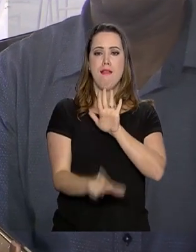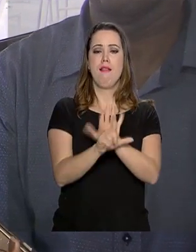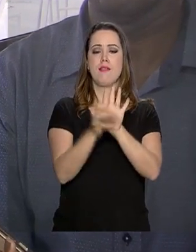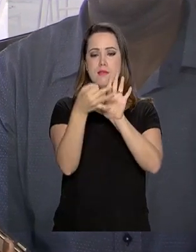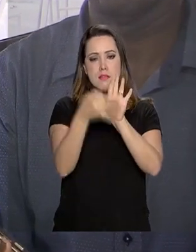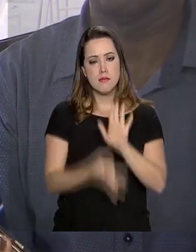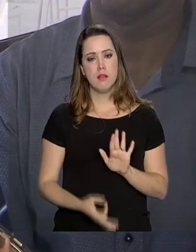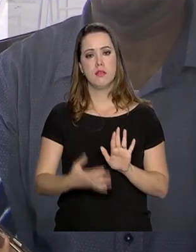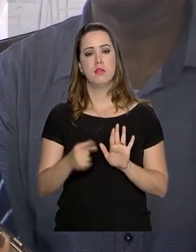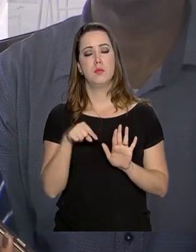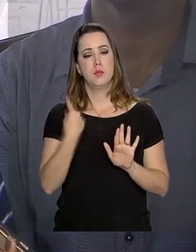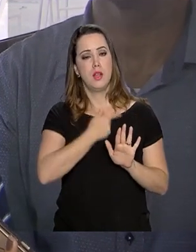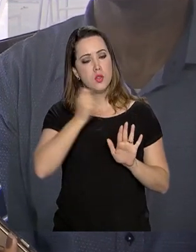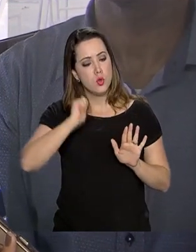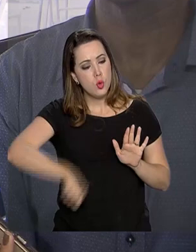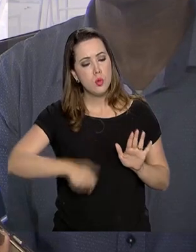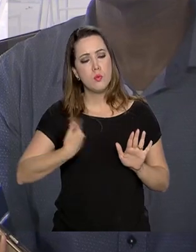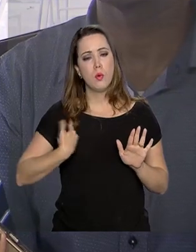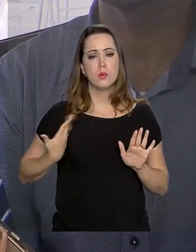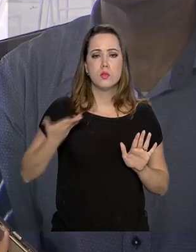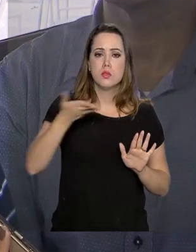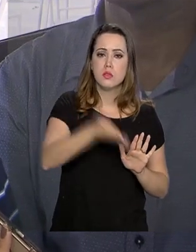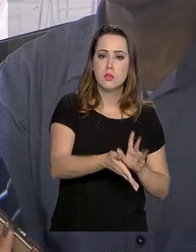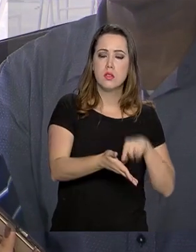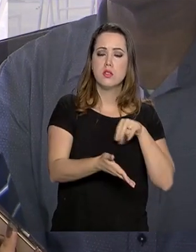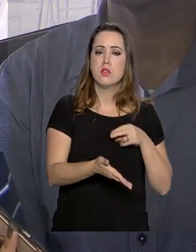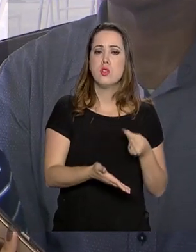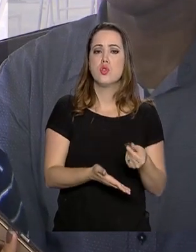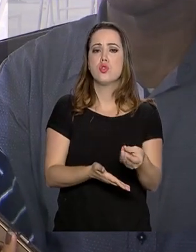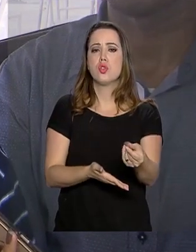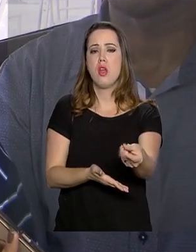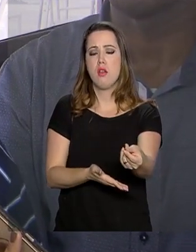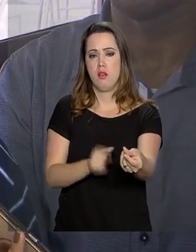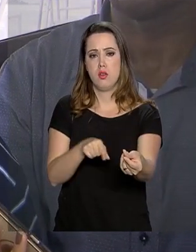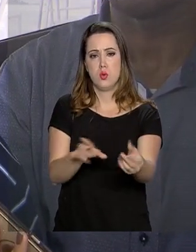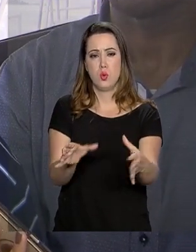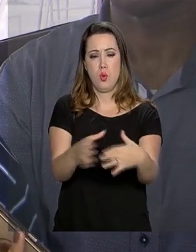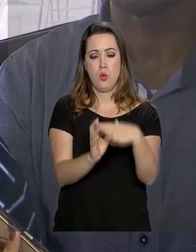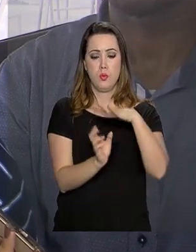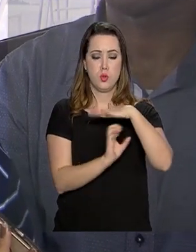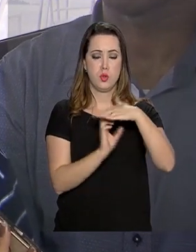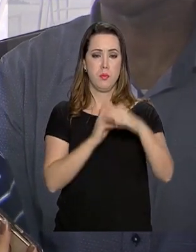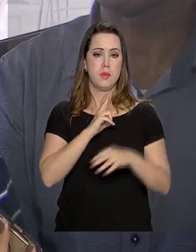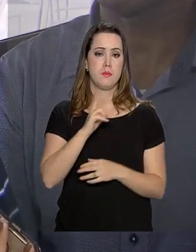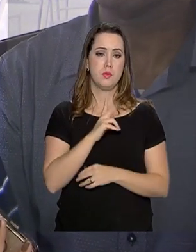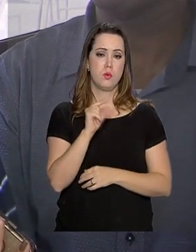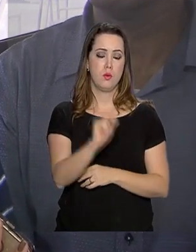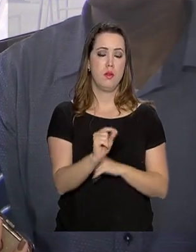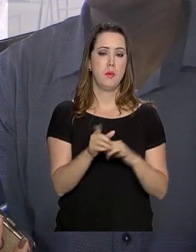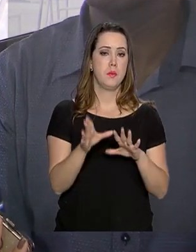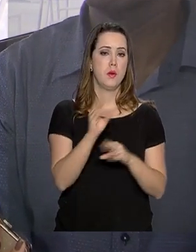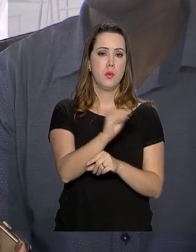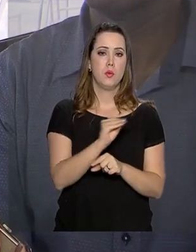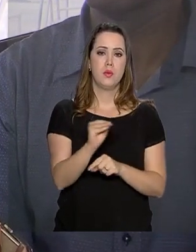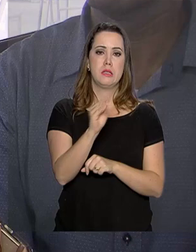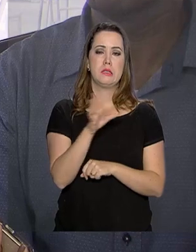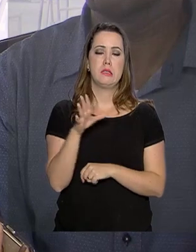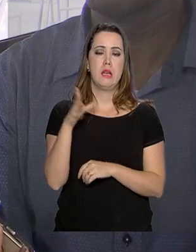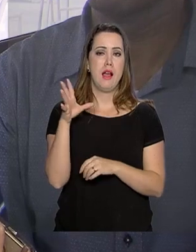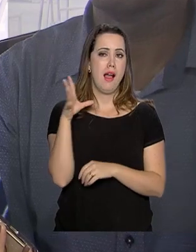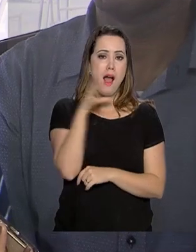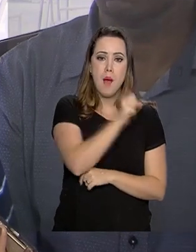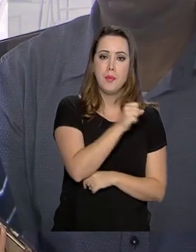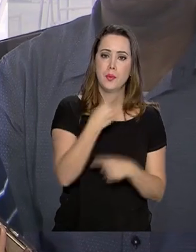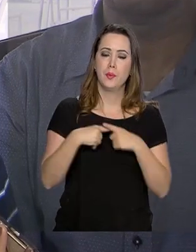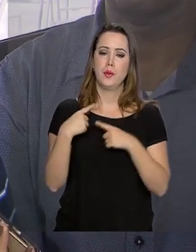feito para que a gente possa trazer investimentos do setor privado para recuperar o tempo perdido que o